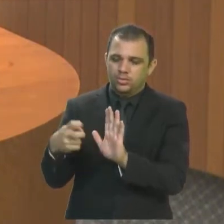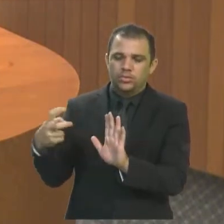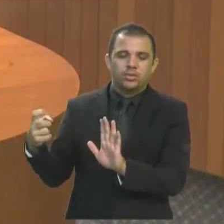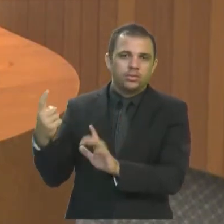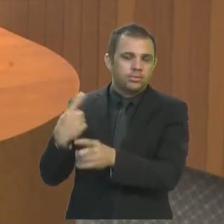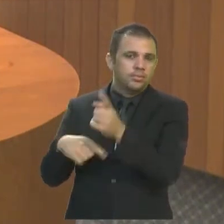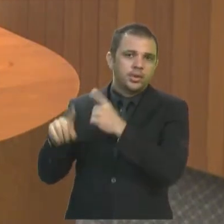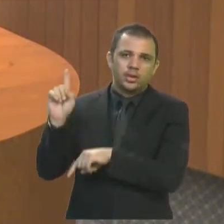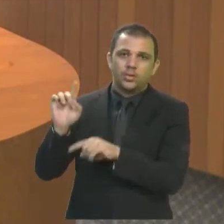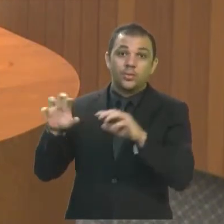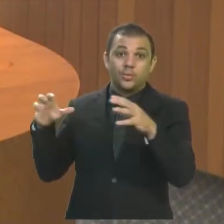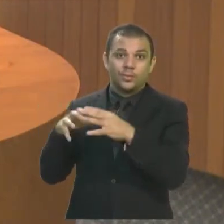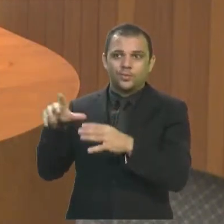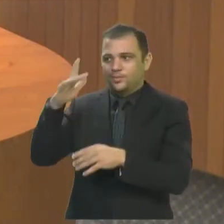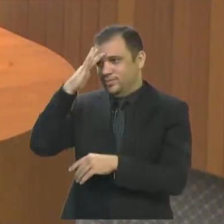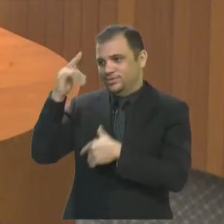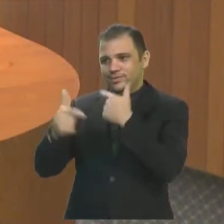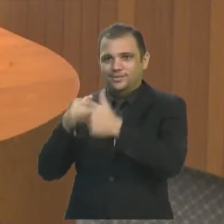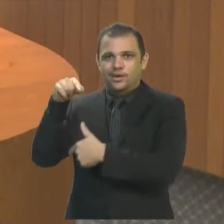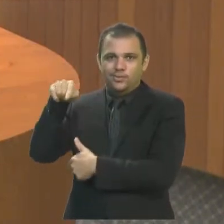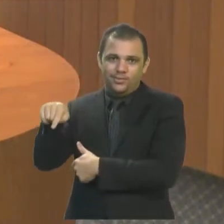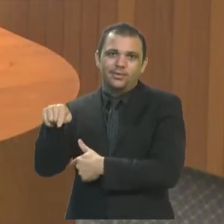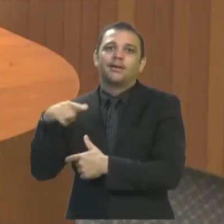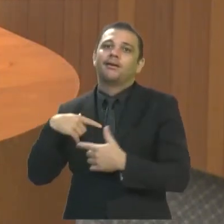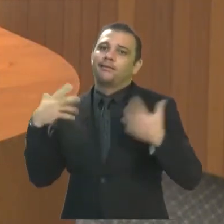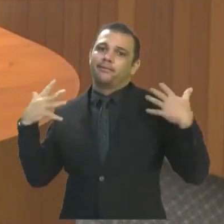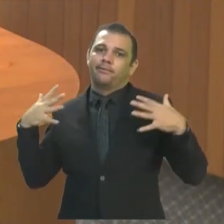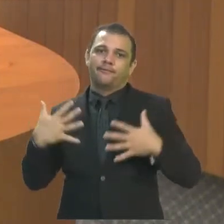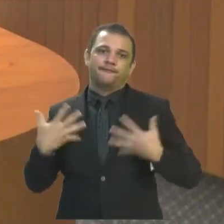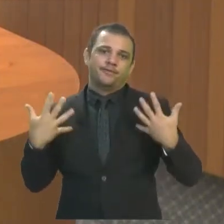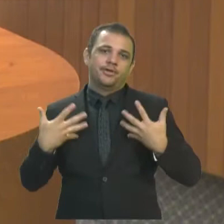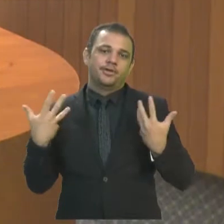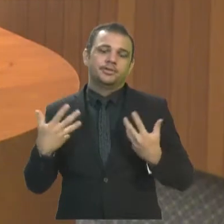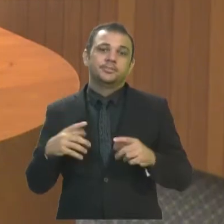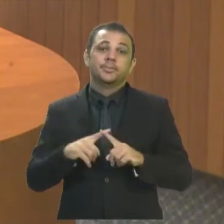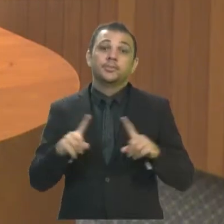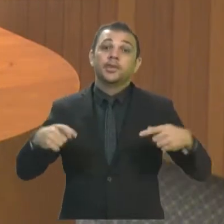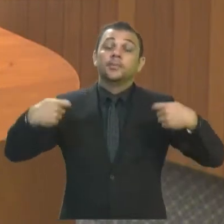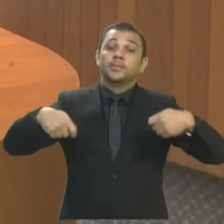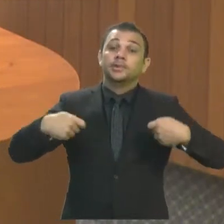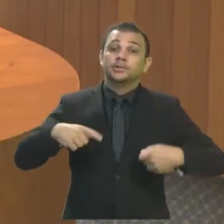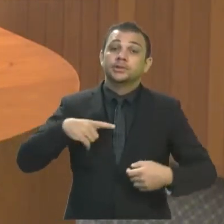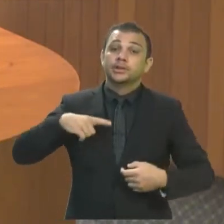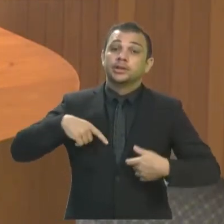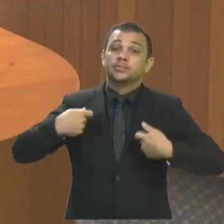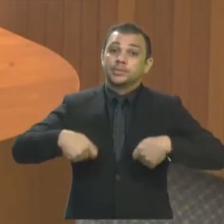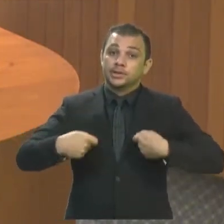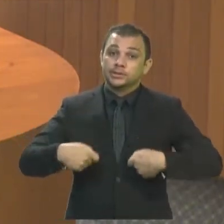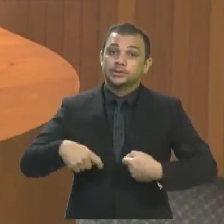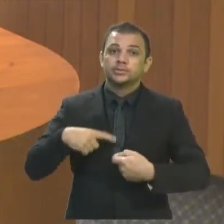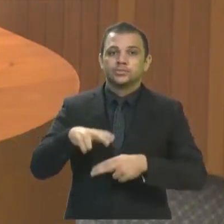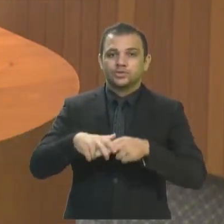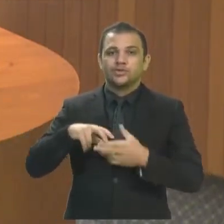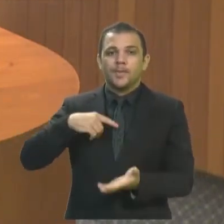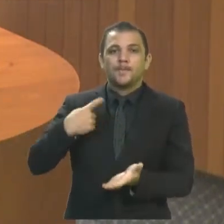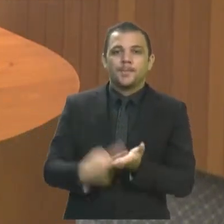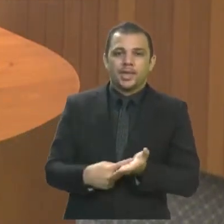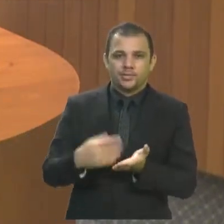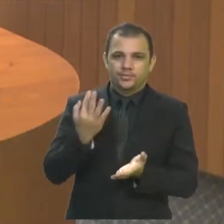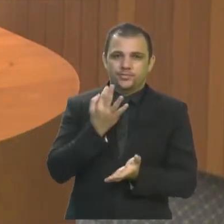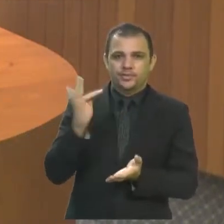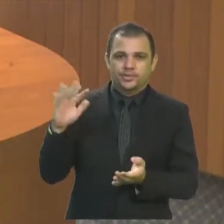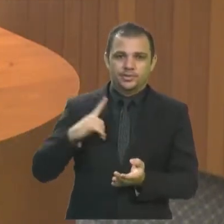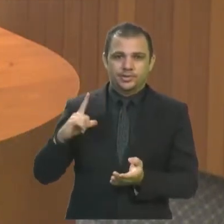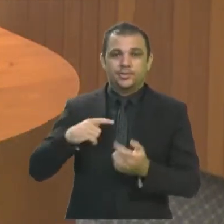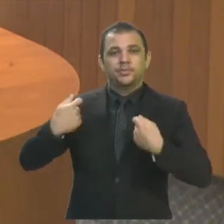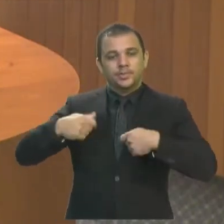acontece? Existe uma necessidade, por conta deste pacto federativo que precisa ser revisado e que não foi